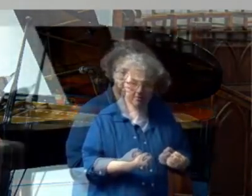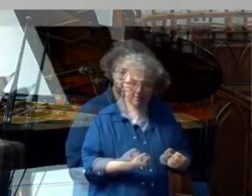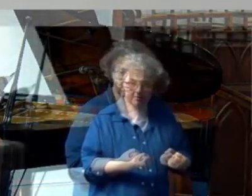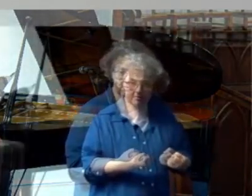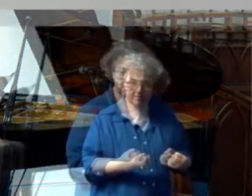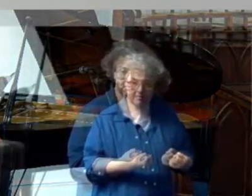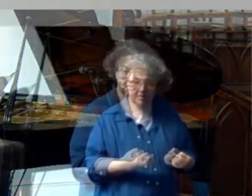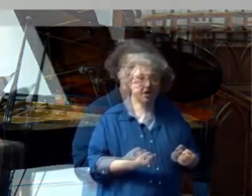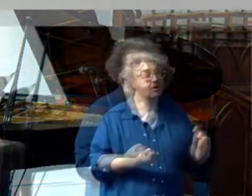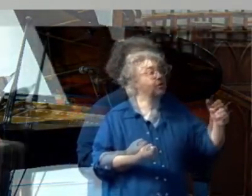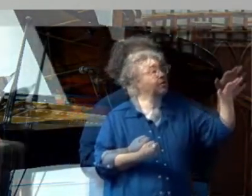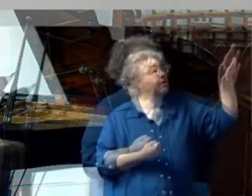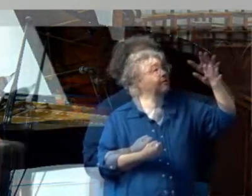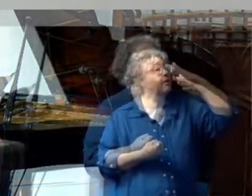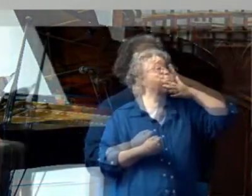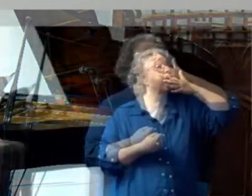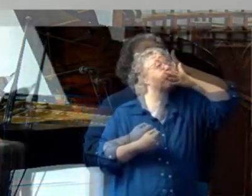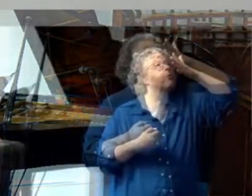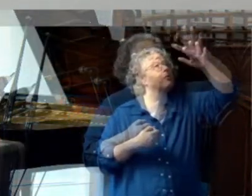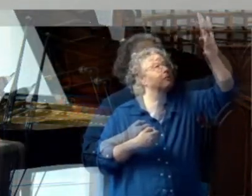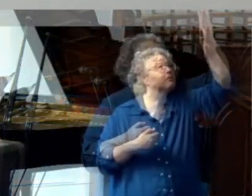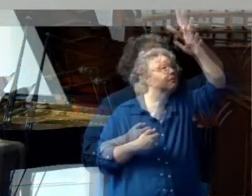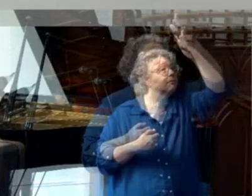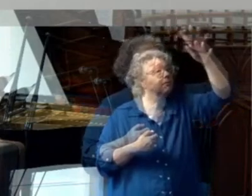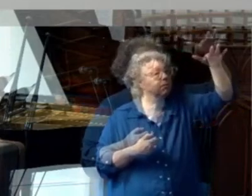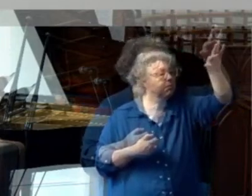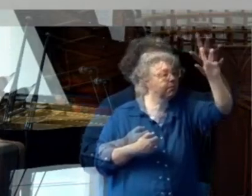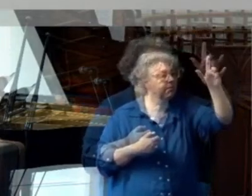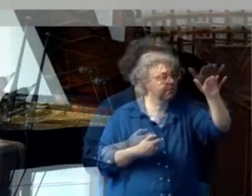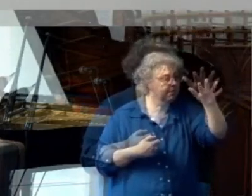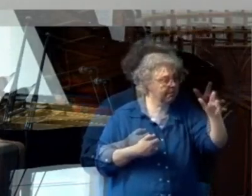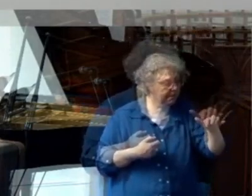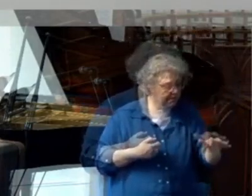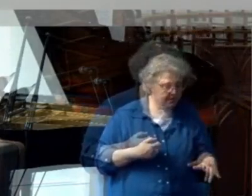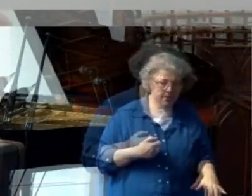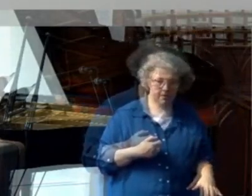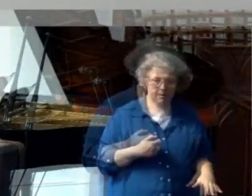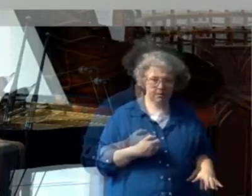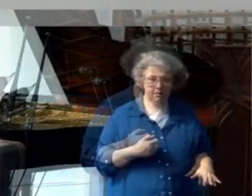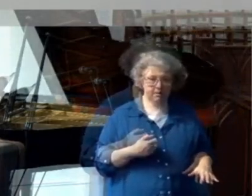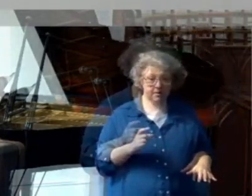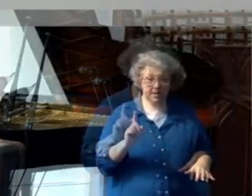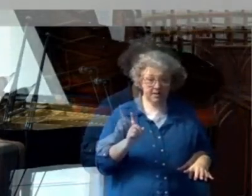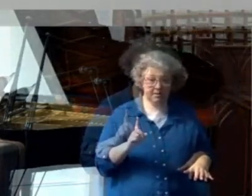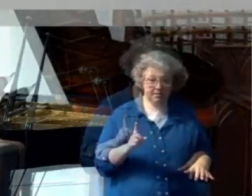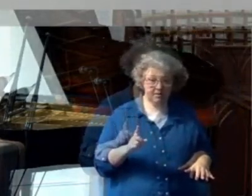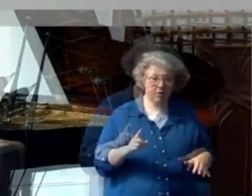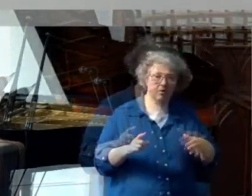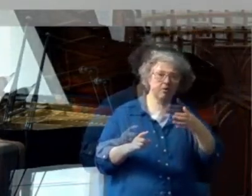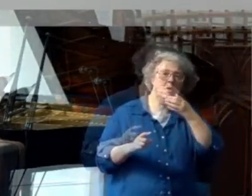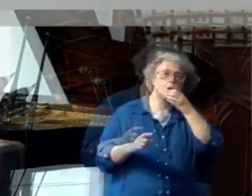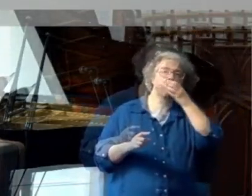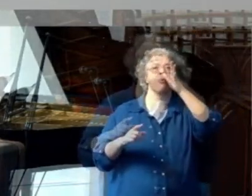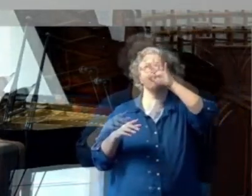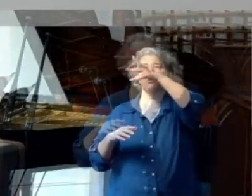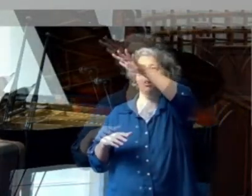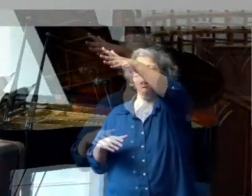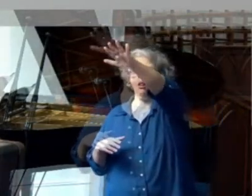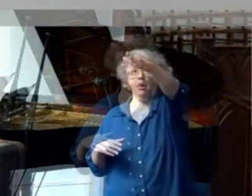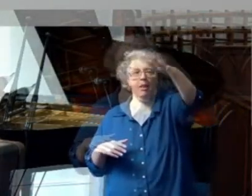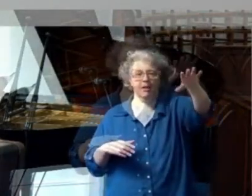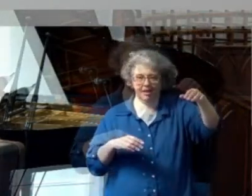acidente. Eu não sou como uma folha que o vento leva para cá e para lá. Eu estou